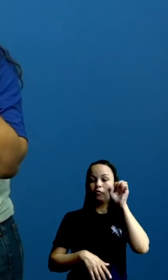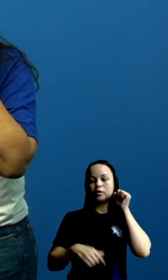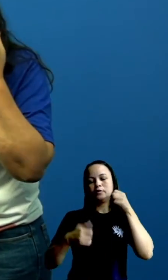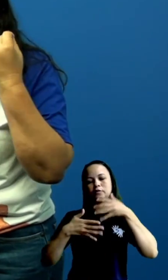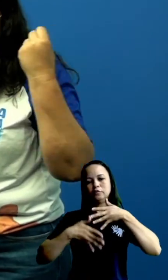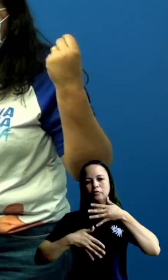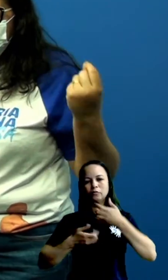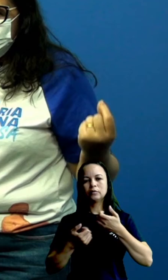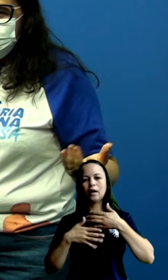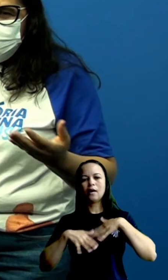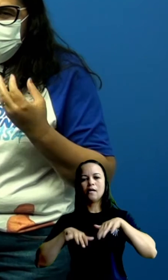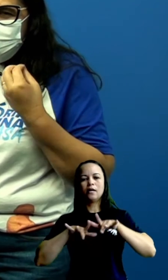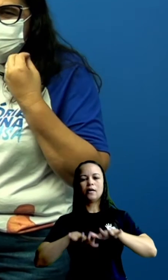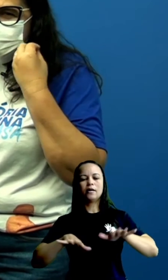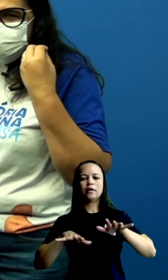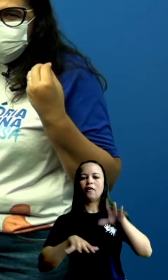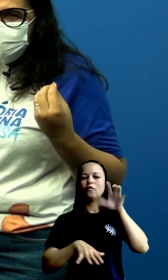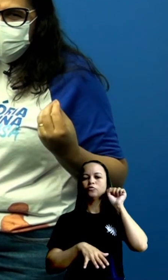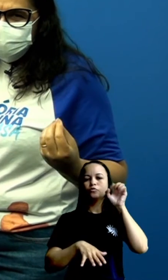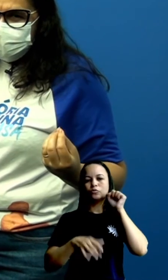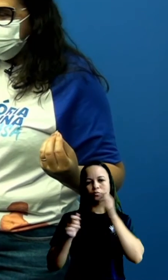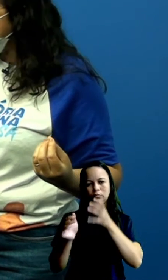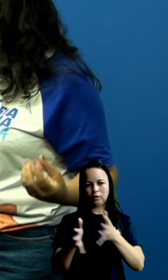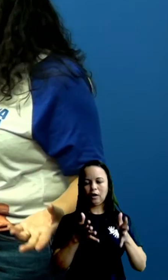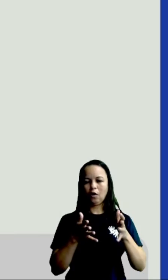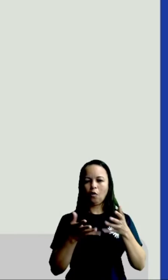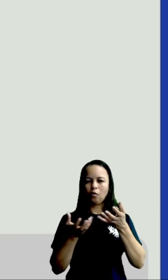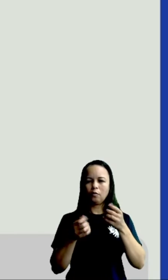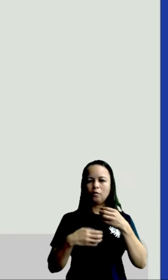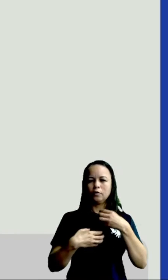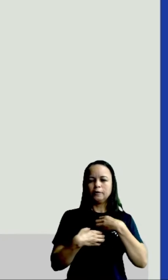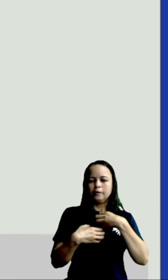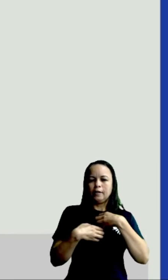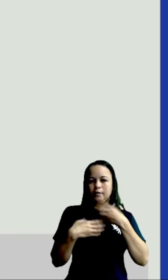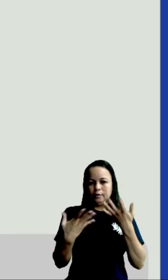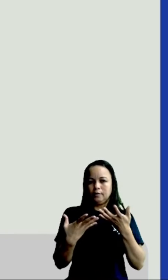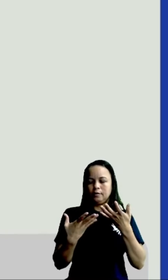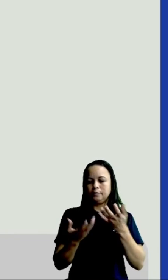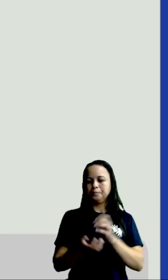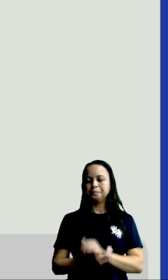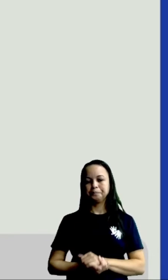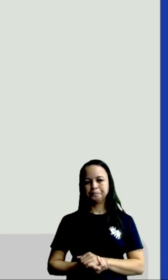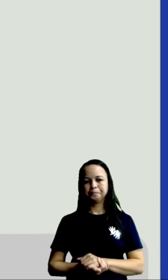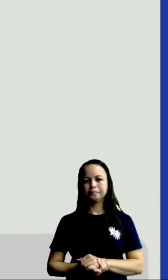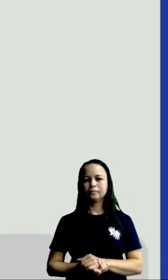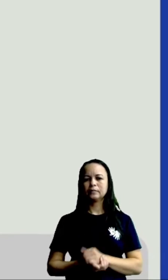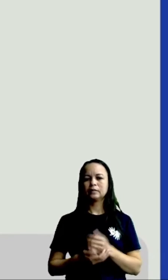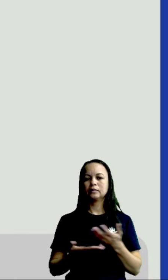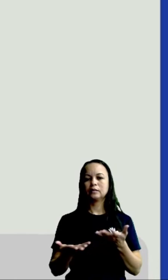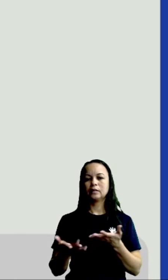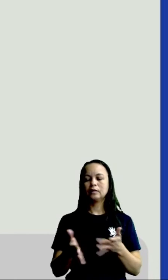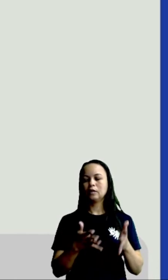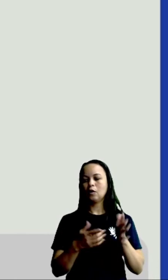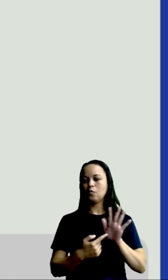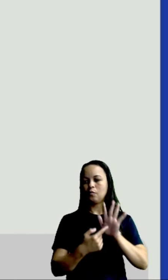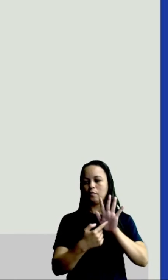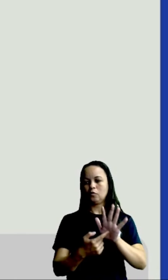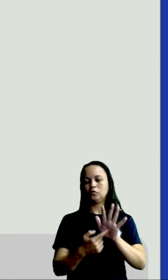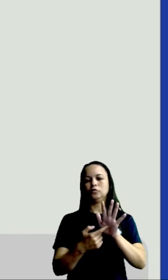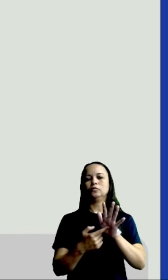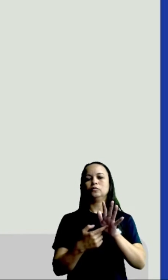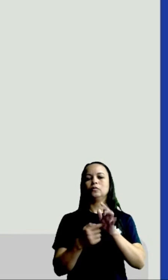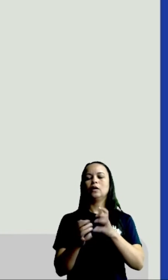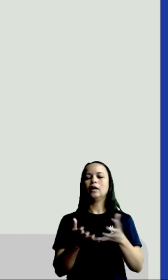os olhos e sempre a música ver como é maravilhosa vai trazer uma música de três correntes que